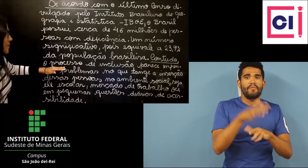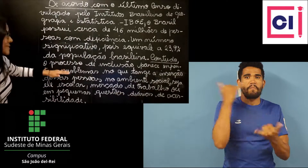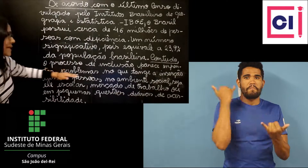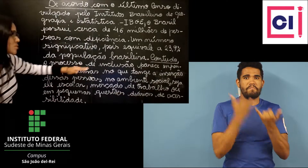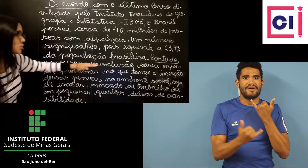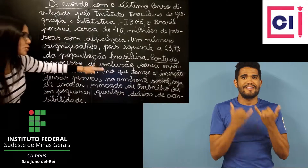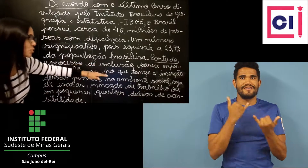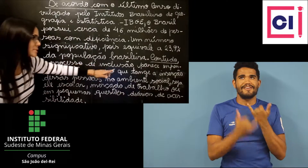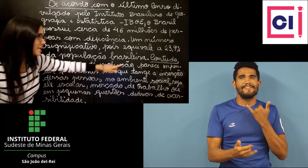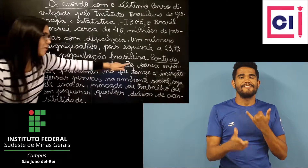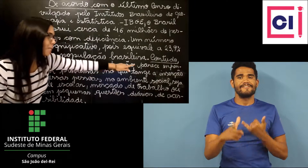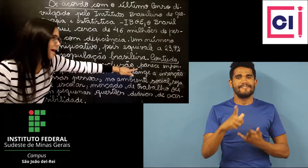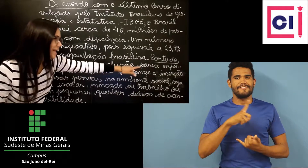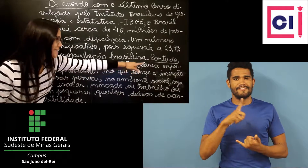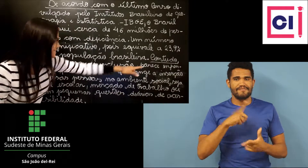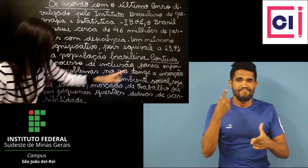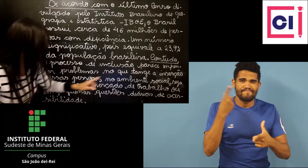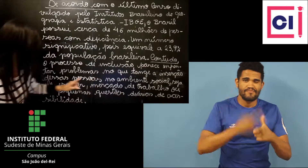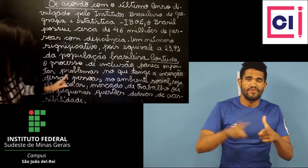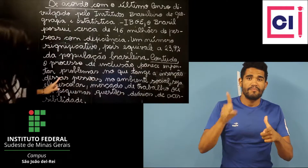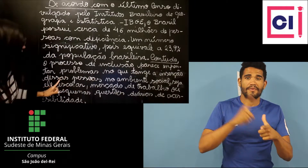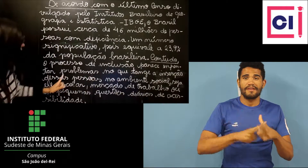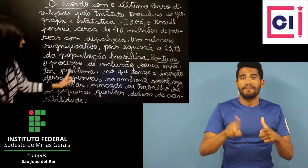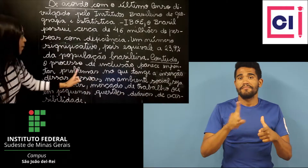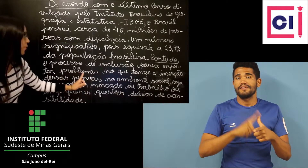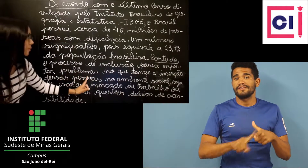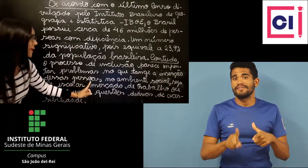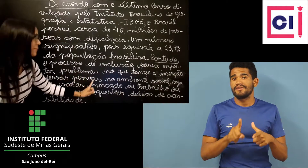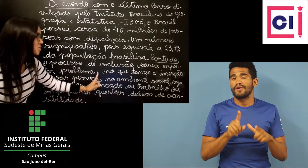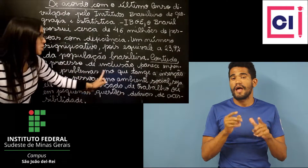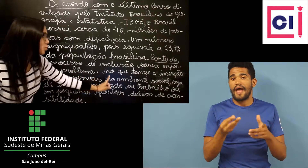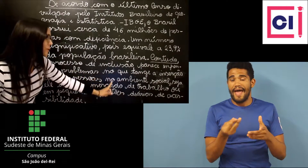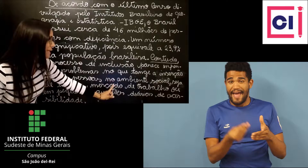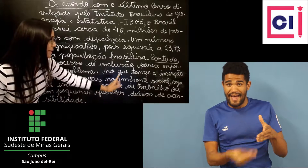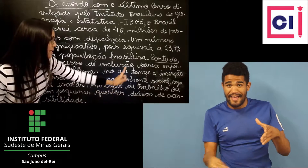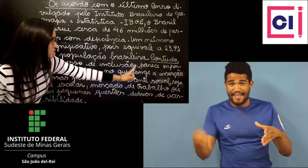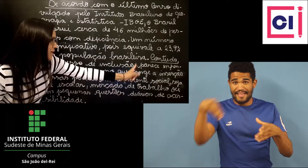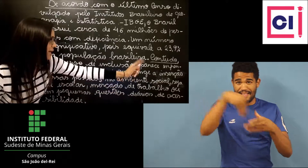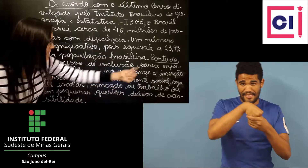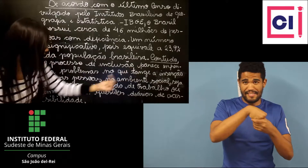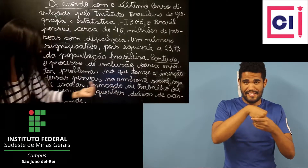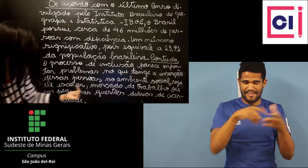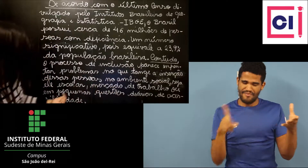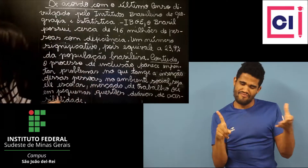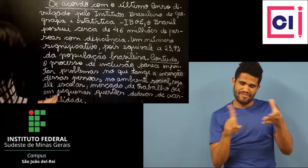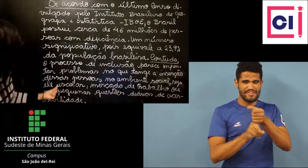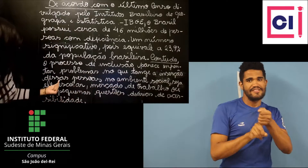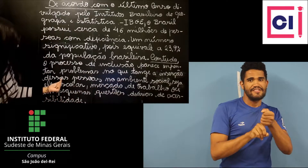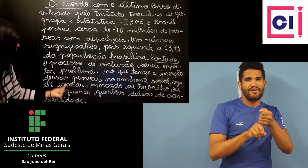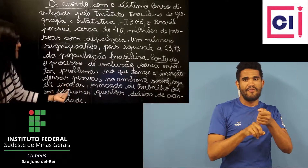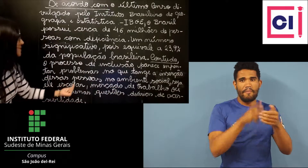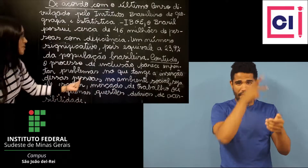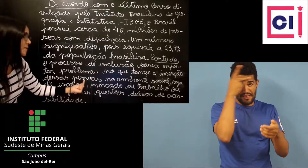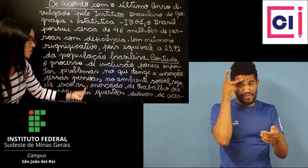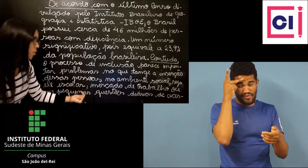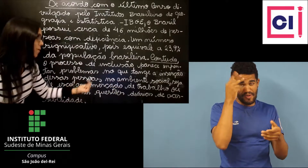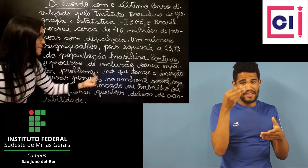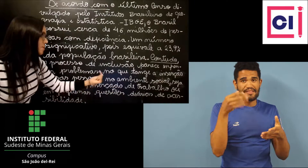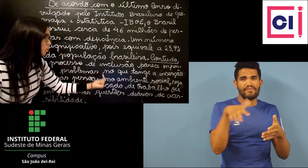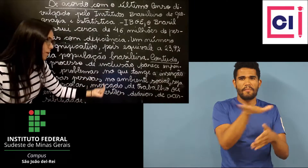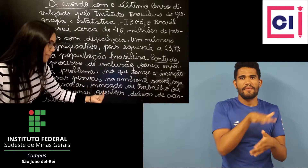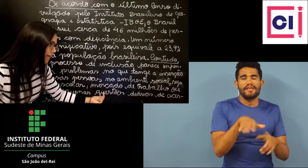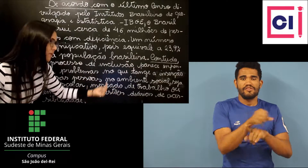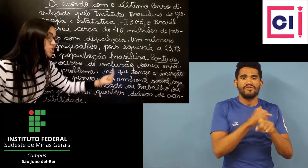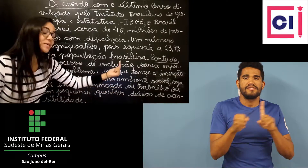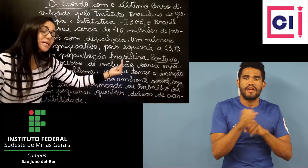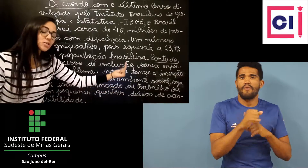o processo de inclusão parece enfrentar problemas no que tange à inserção dessas